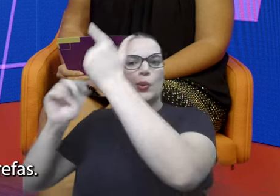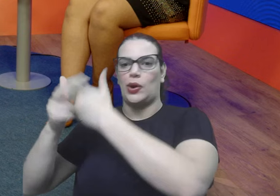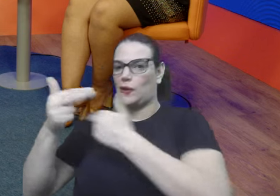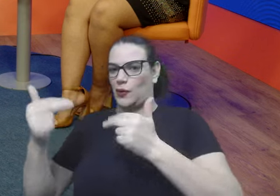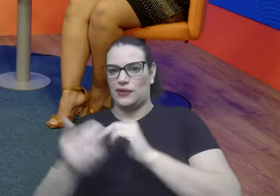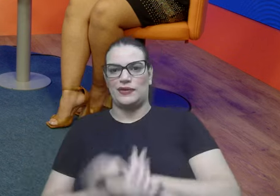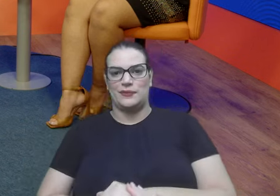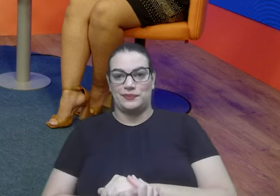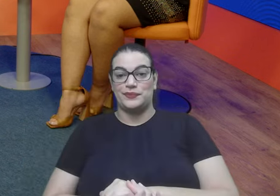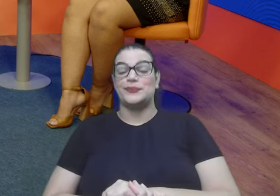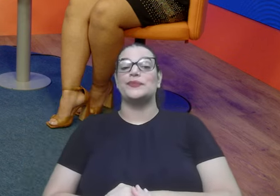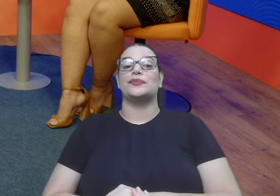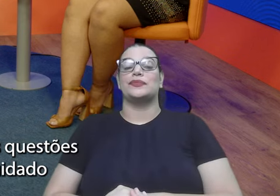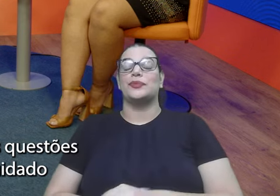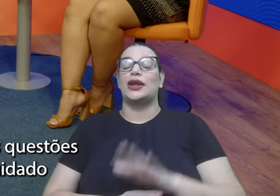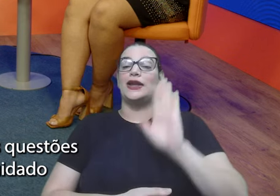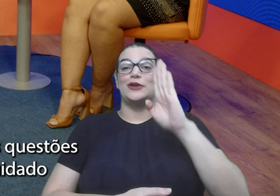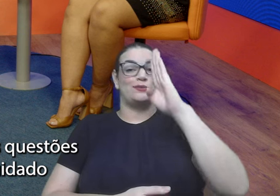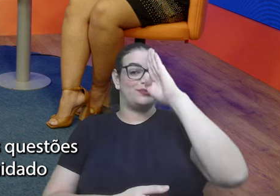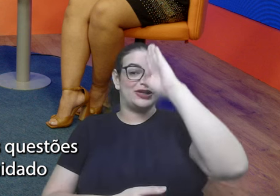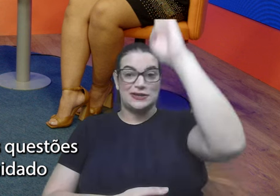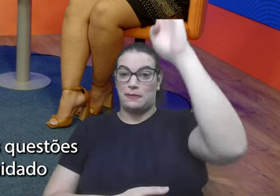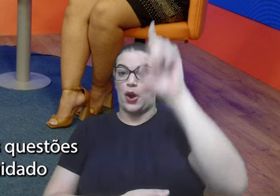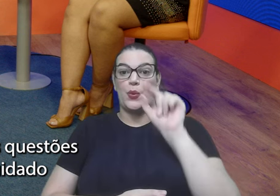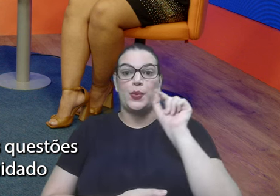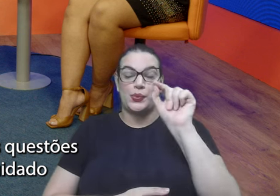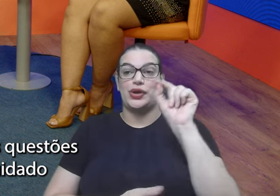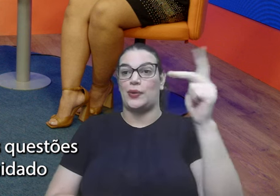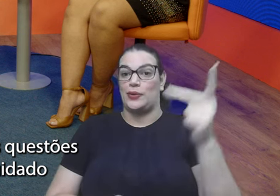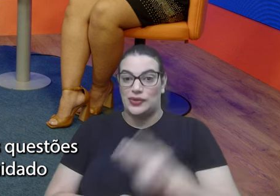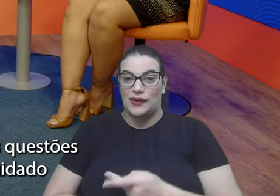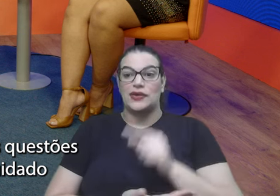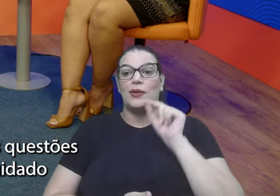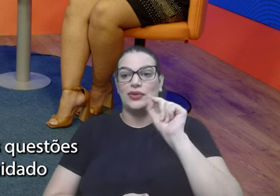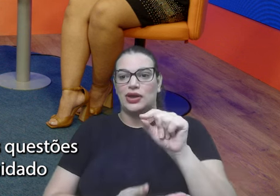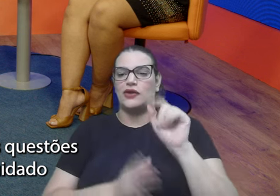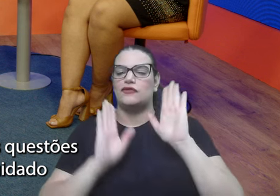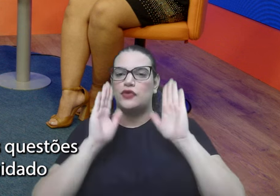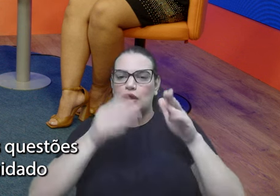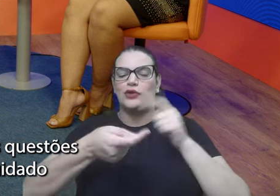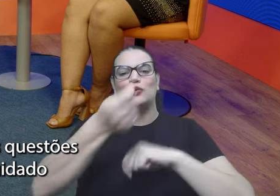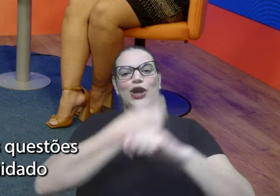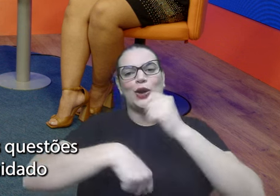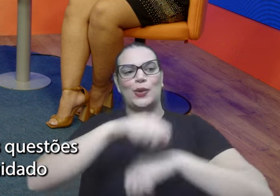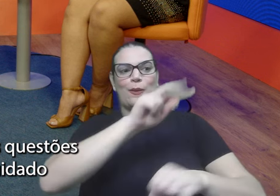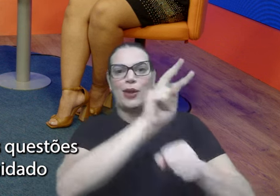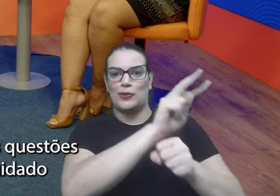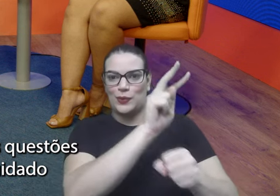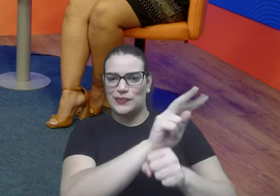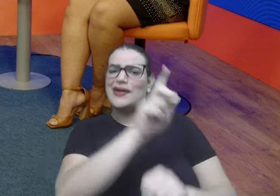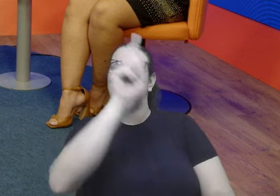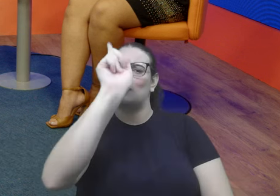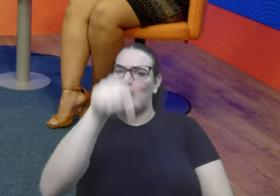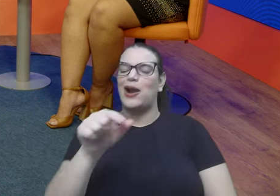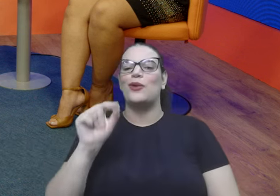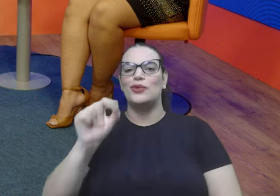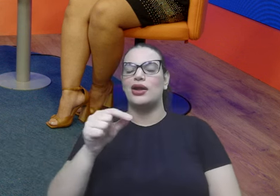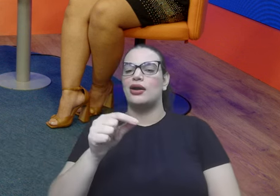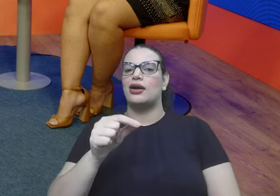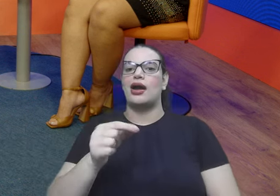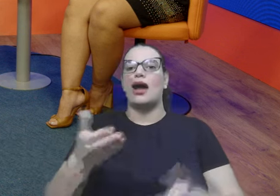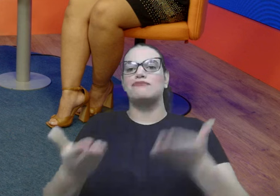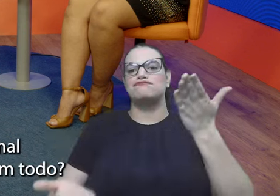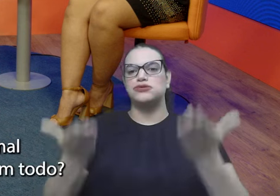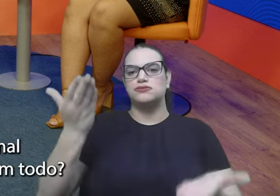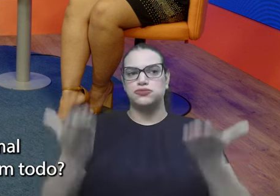tarefas então A grande questão é principalmente né uma das grandes questões relacionadas à economia do cuidado é a